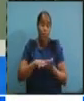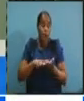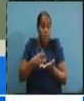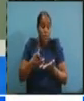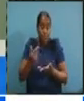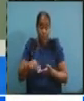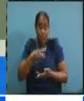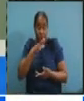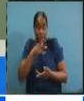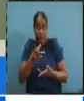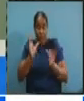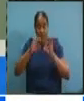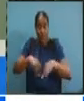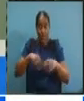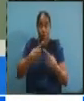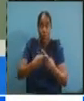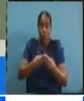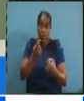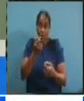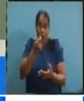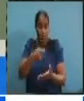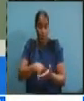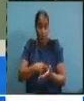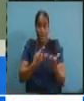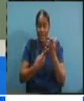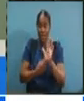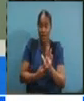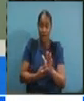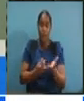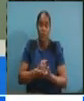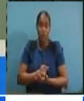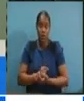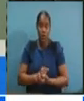ano o exemplo